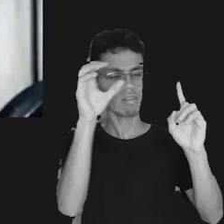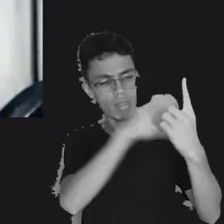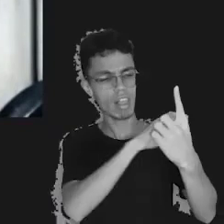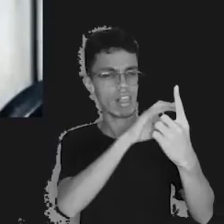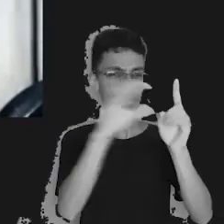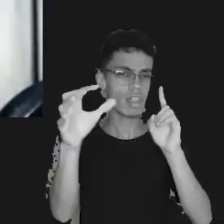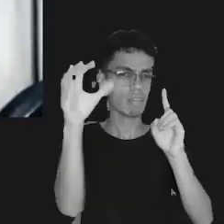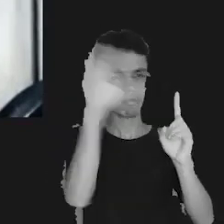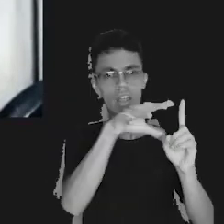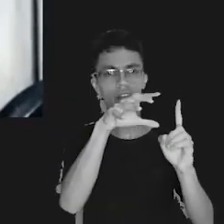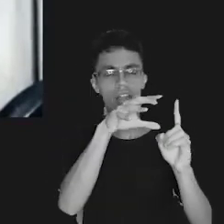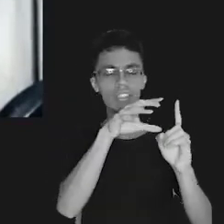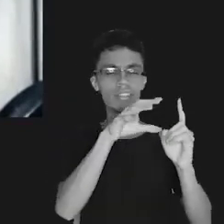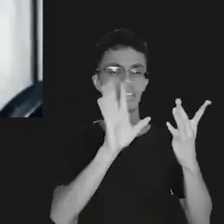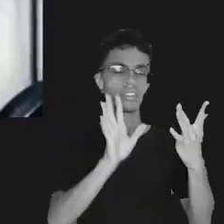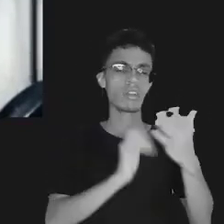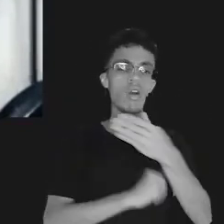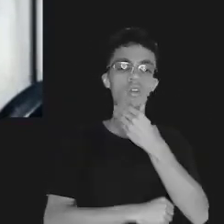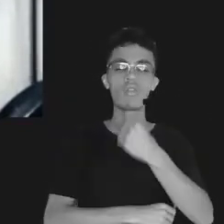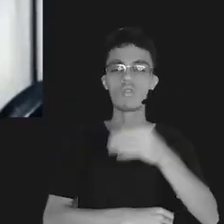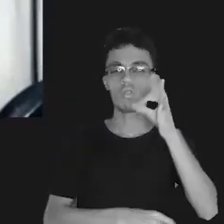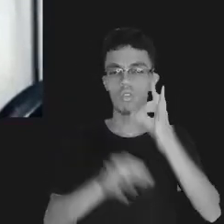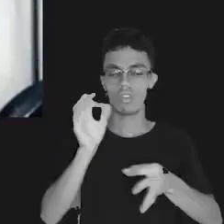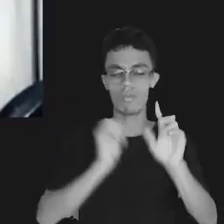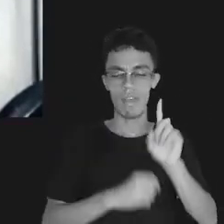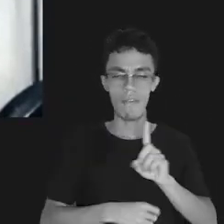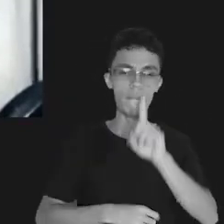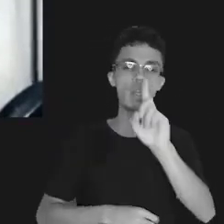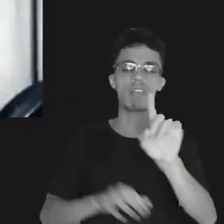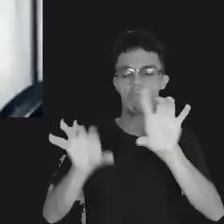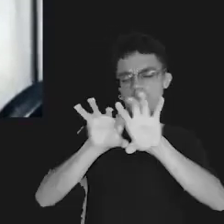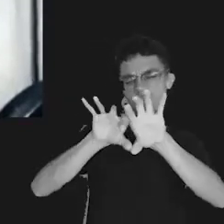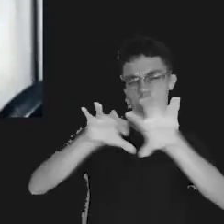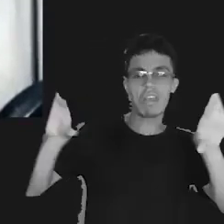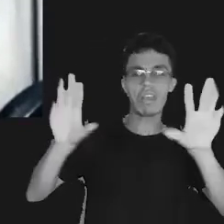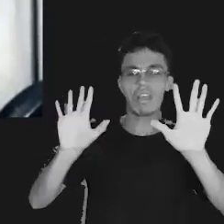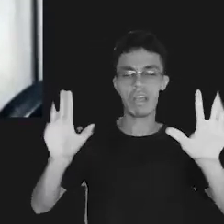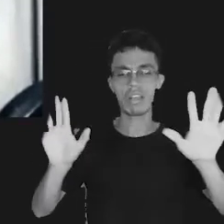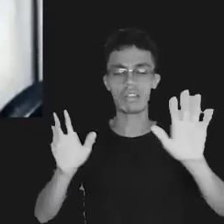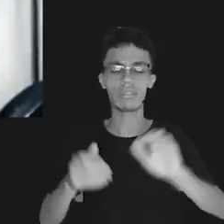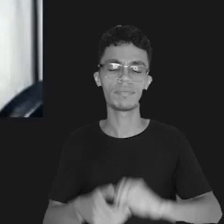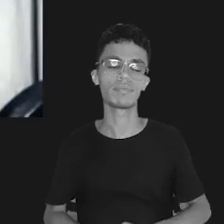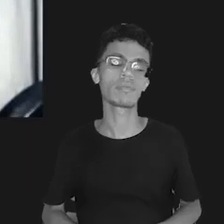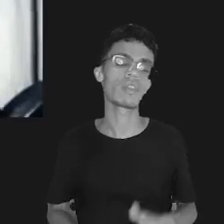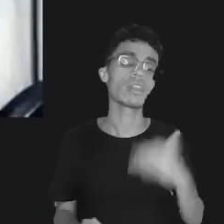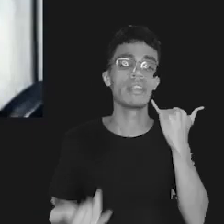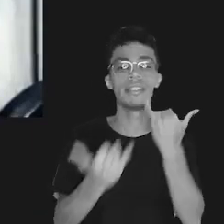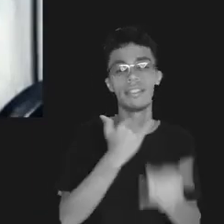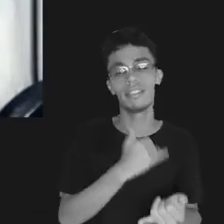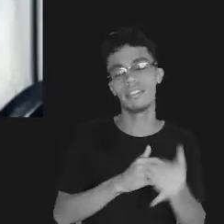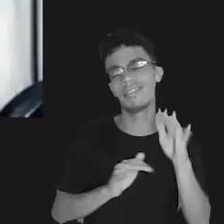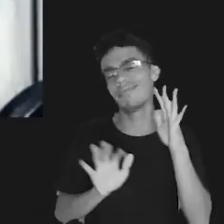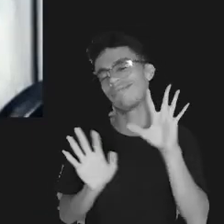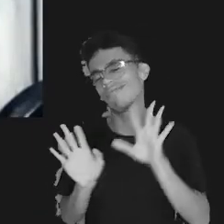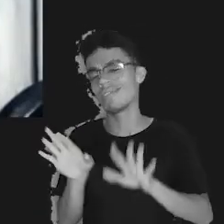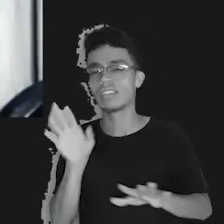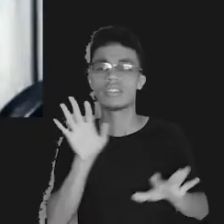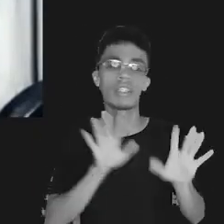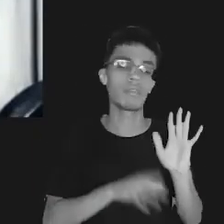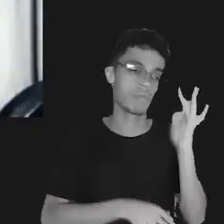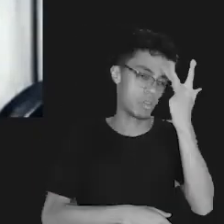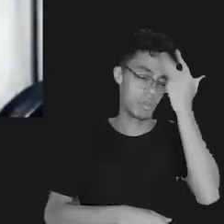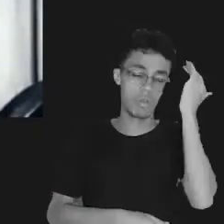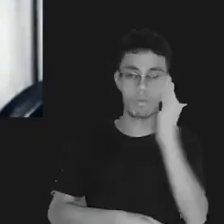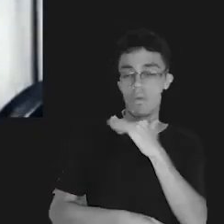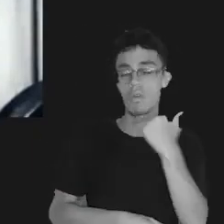Juiz velho indiferente à luta entre o passarinheiro e o agente. O agente parece razoável. Quem morreu